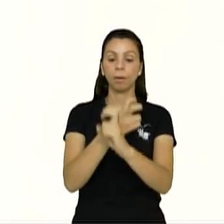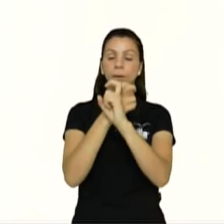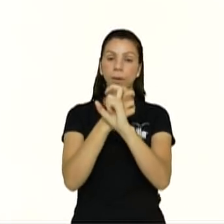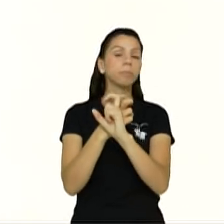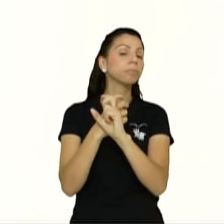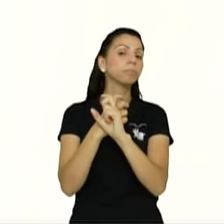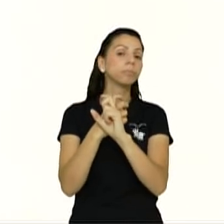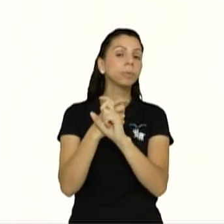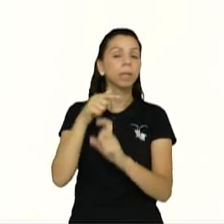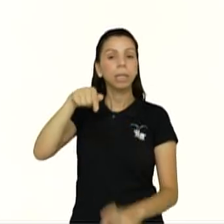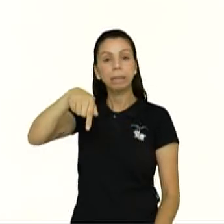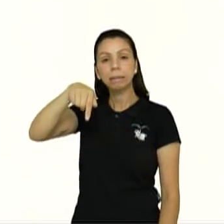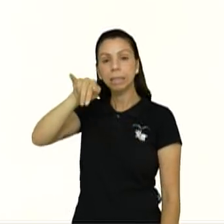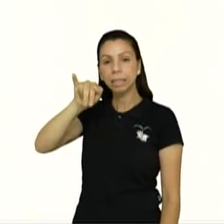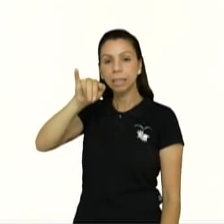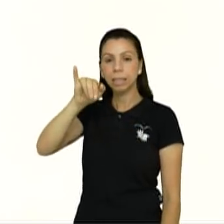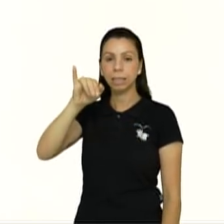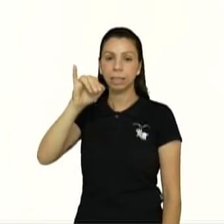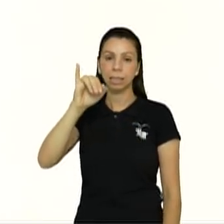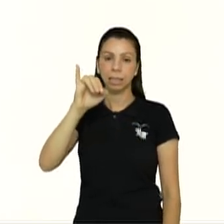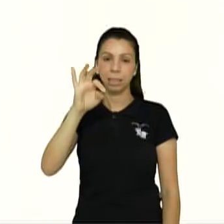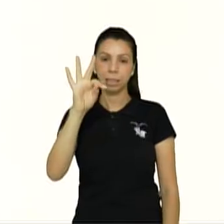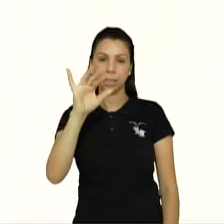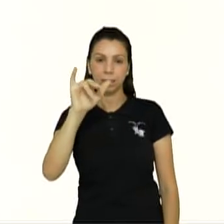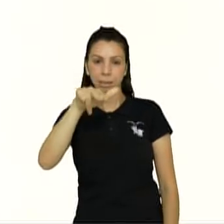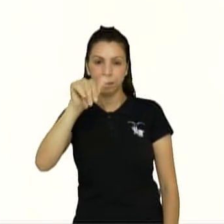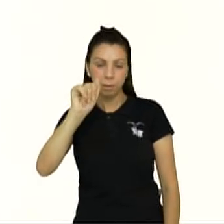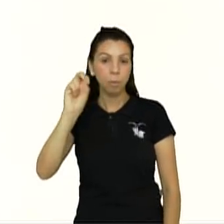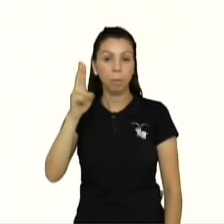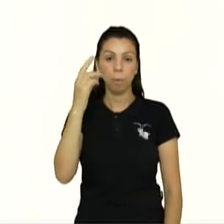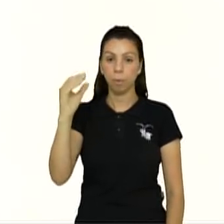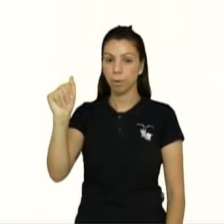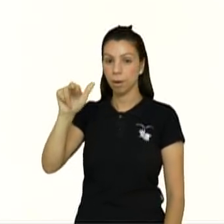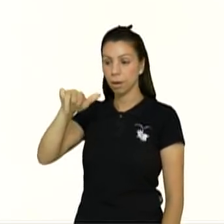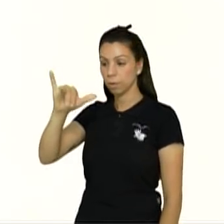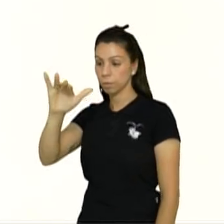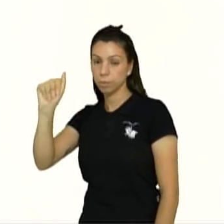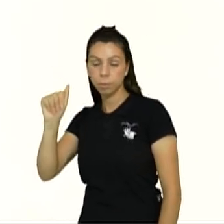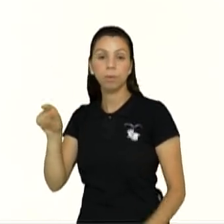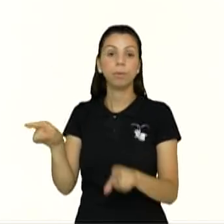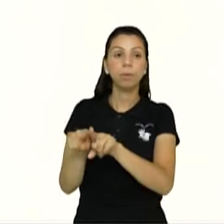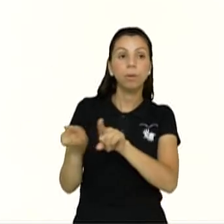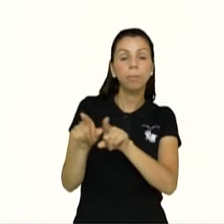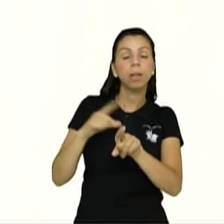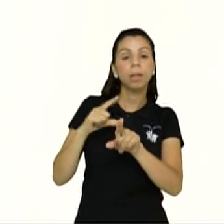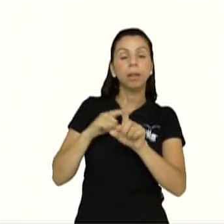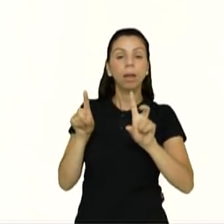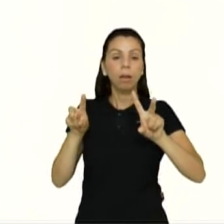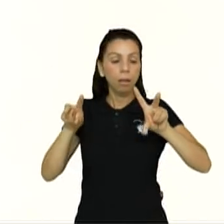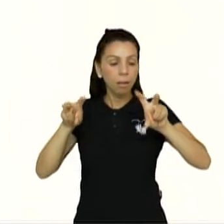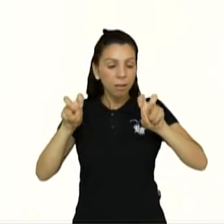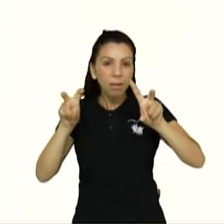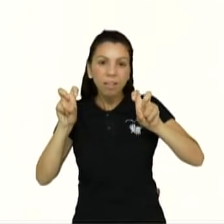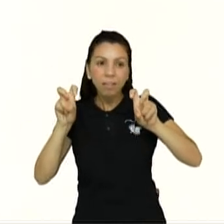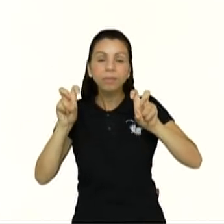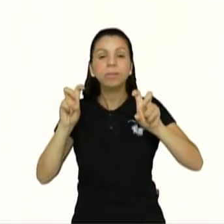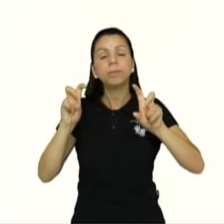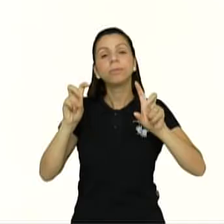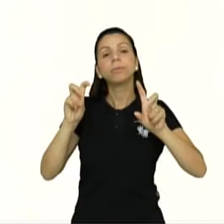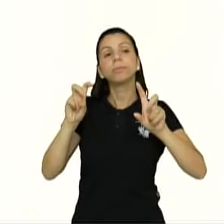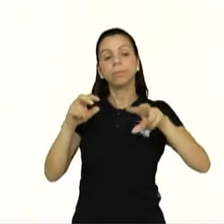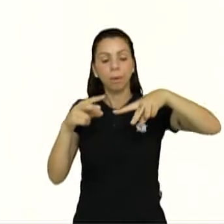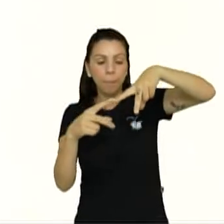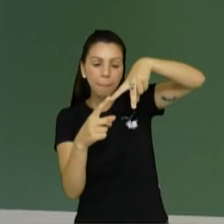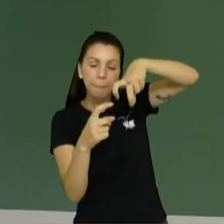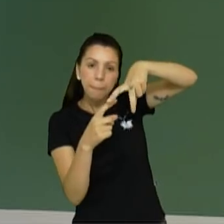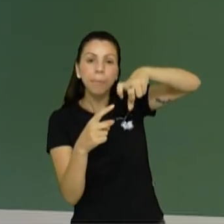de quitina ou de cálcio. E eles também têm os apêndices articulados, que são as patas,